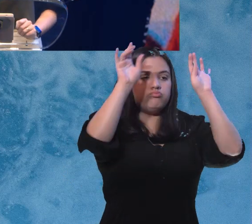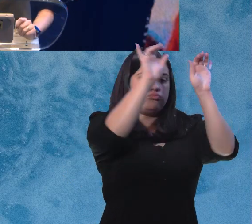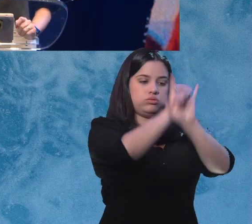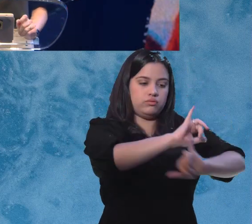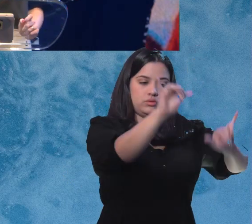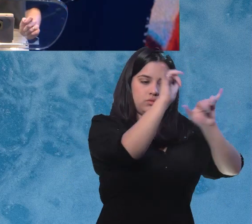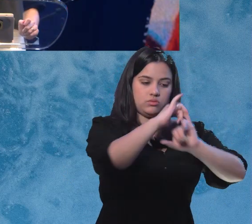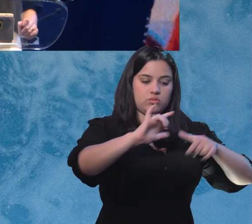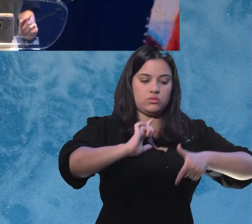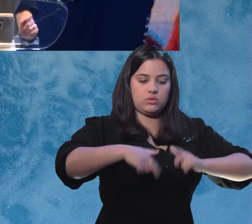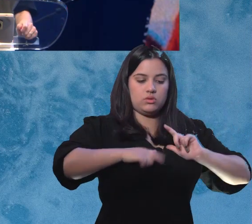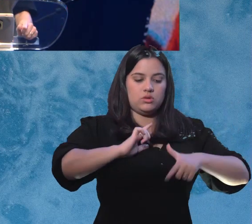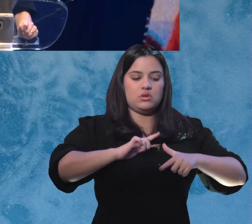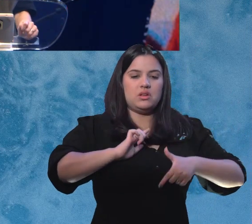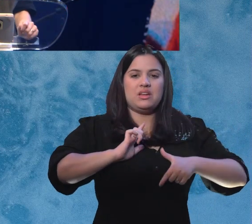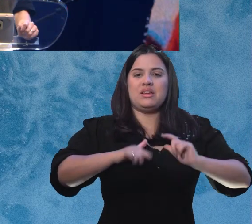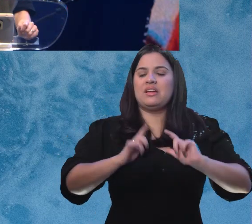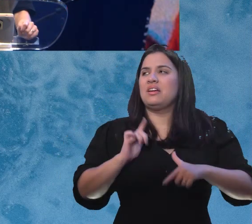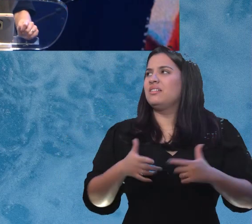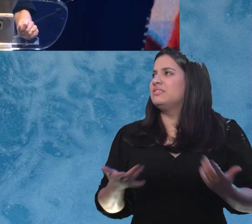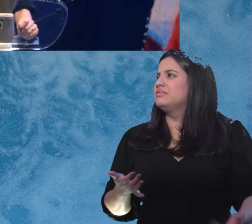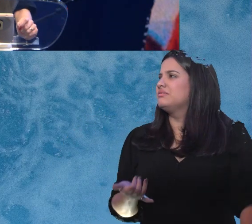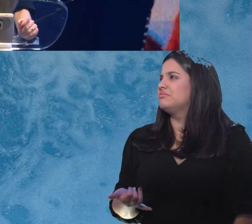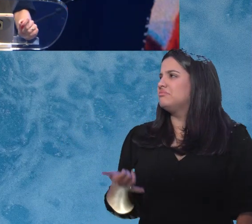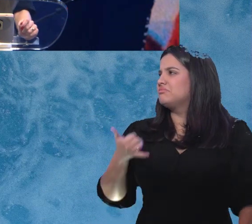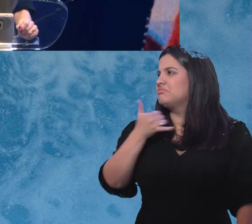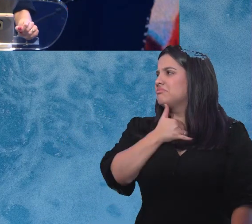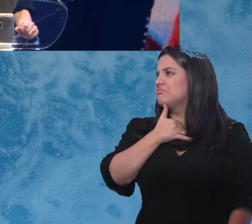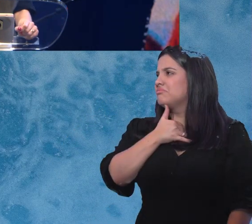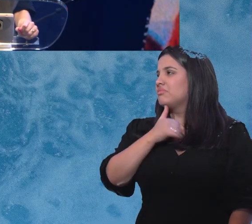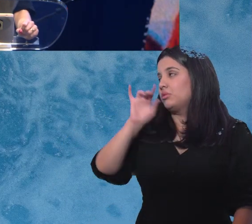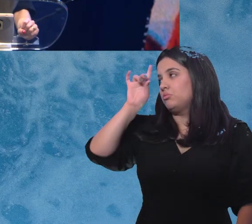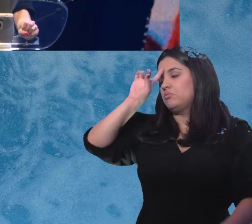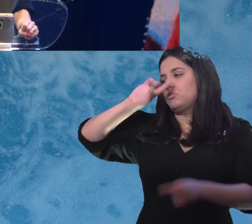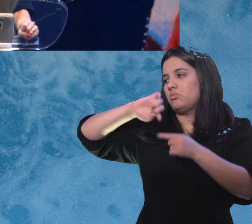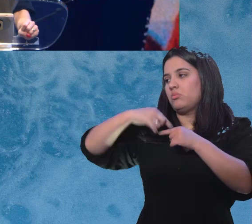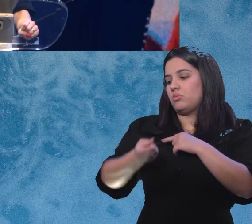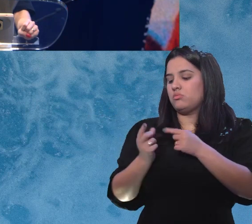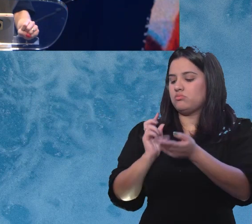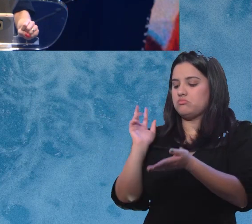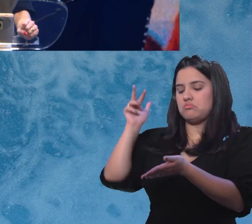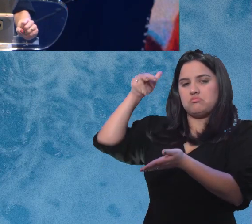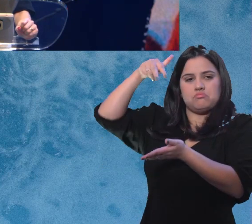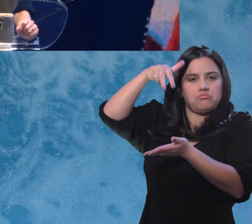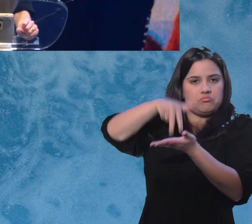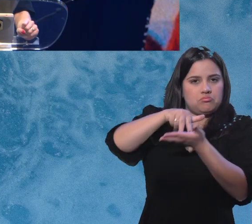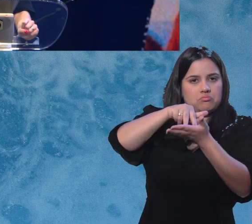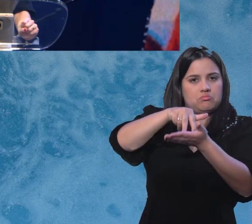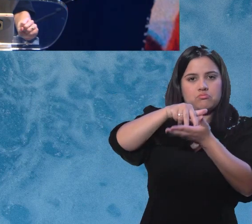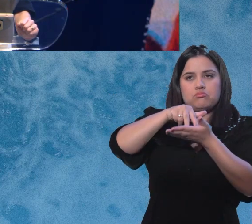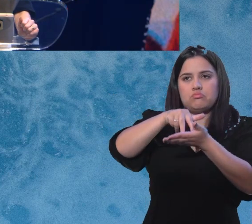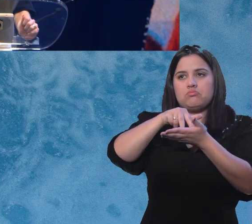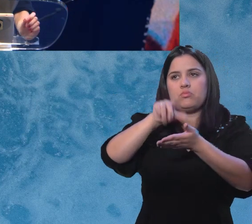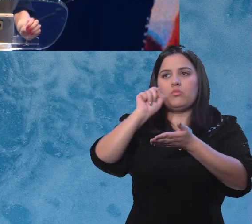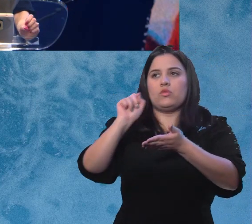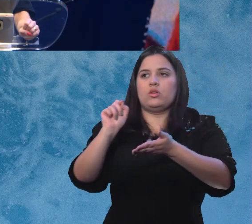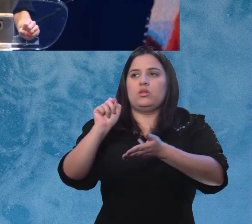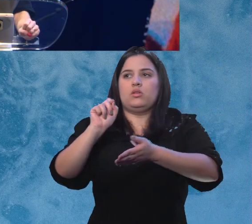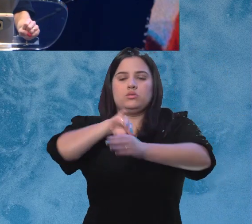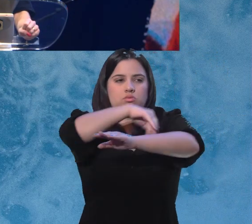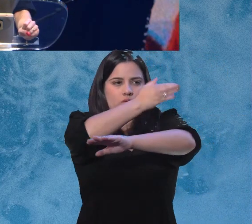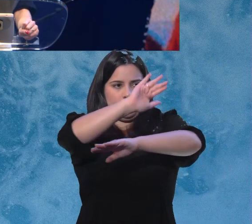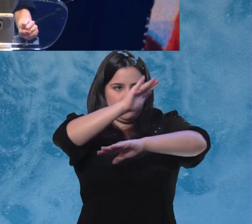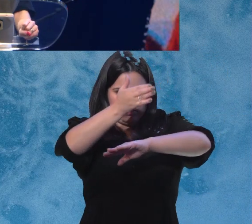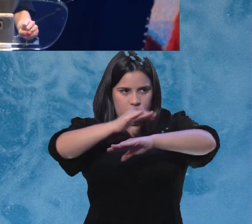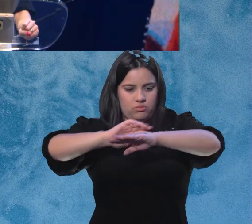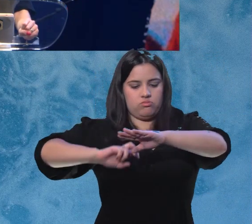aos israelitas, eles se encheram de tristeza. No dia seguinte, levantaram-se cedo e subiram em direção ao alto dos